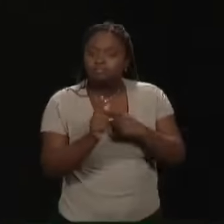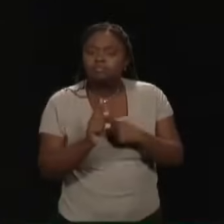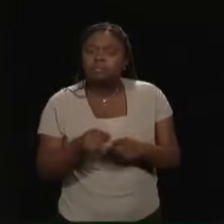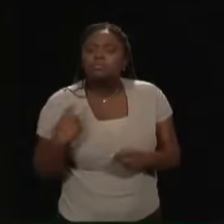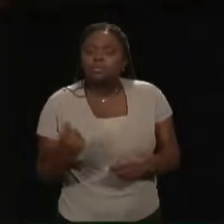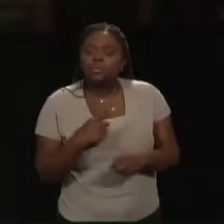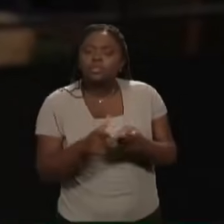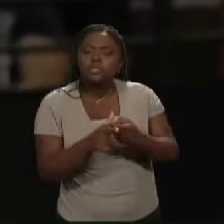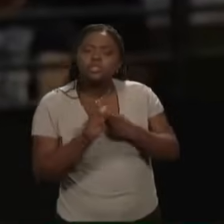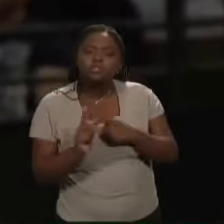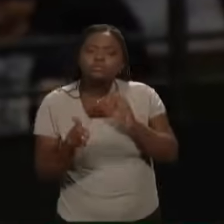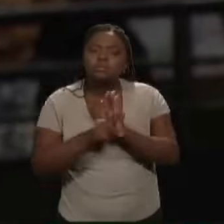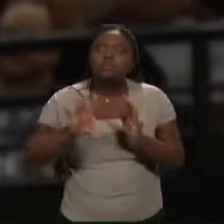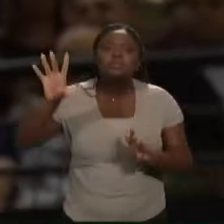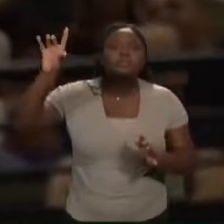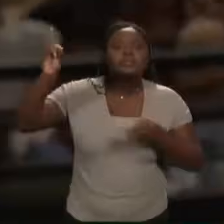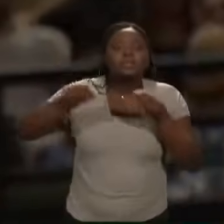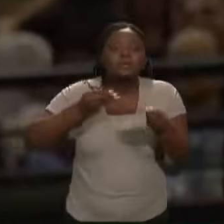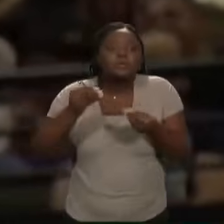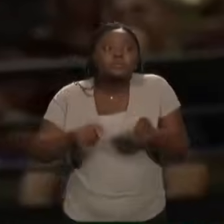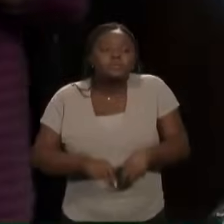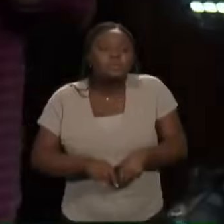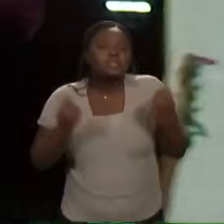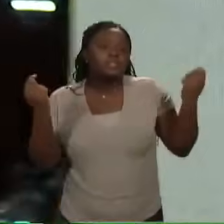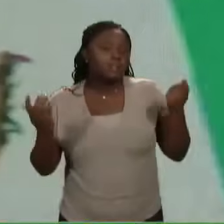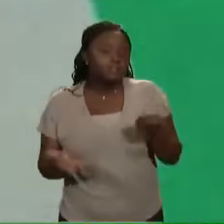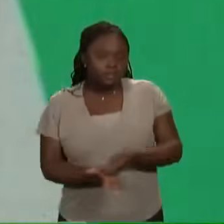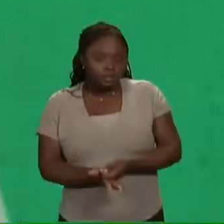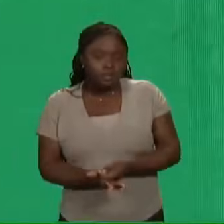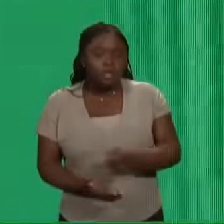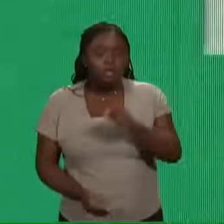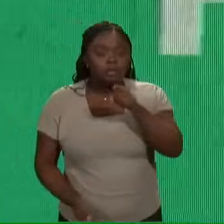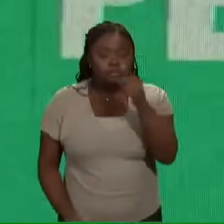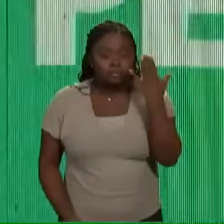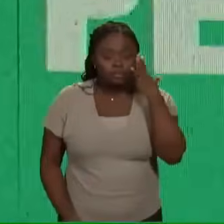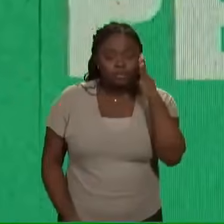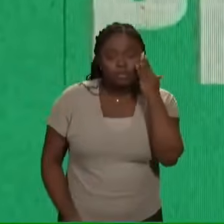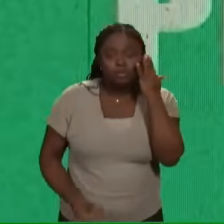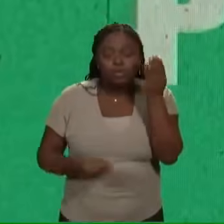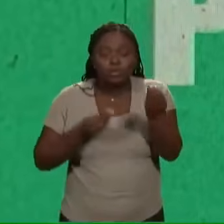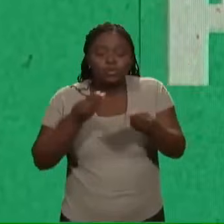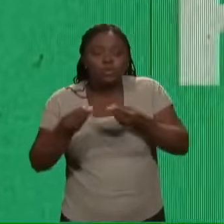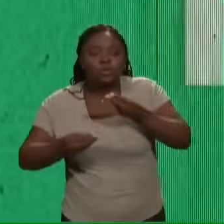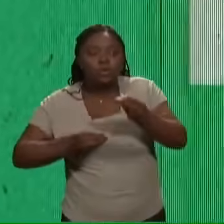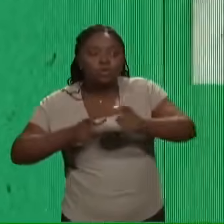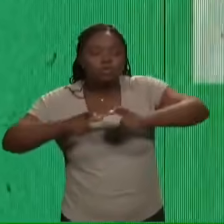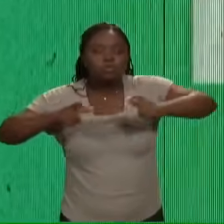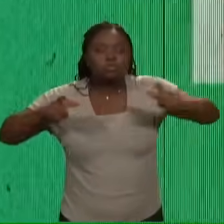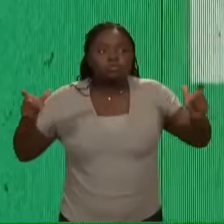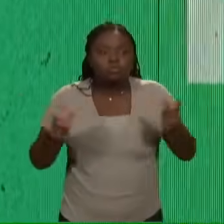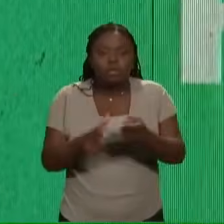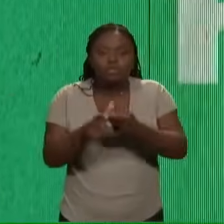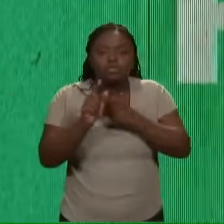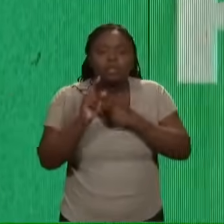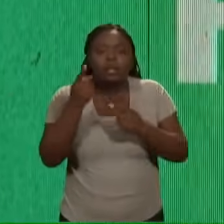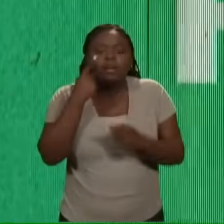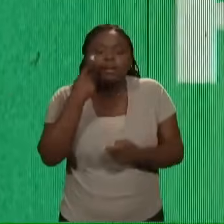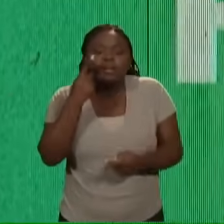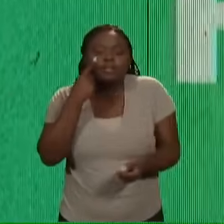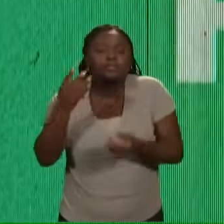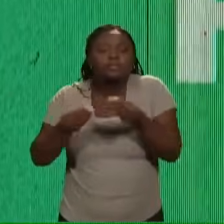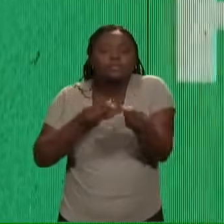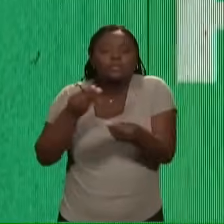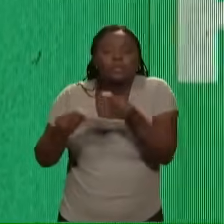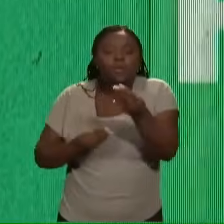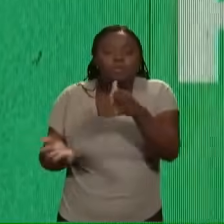nossa dívida com Deus era impagável. Você só entende o tamanho da dívida que a gente tinha com Deus vendo o tamanho daquilo